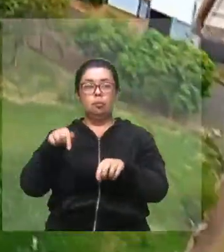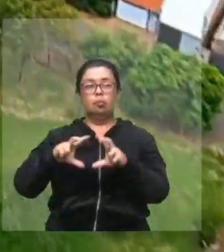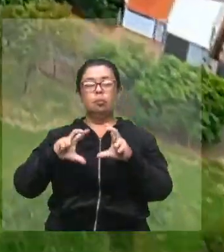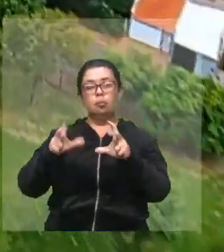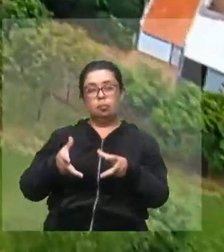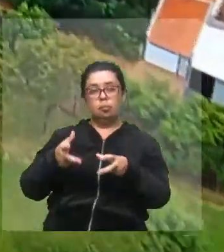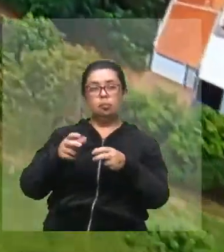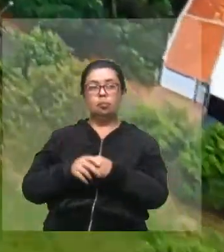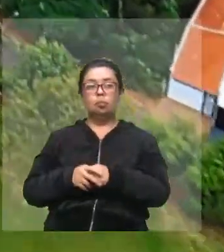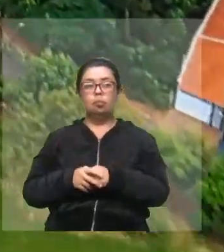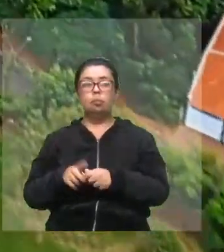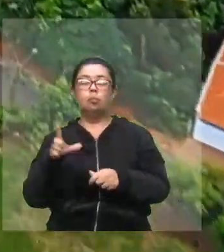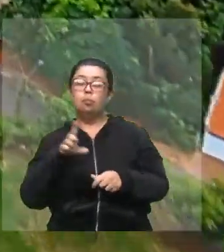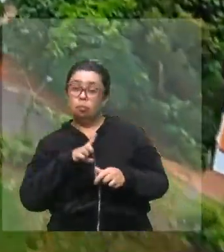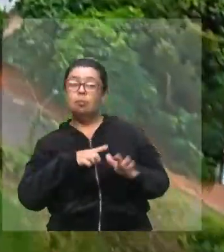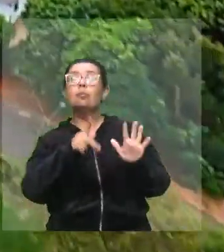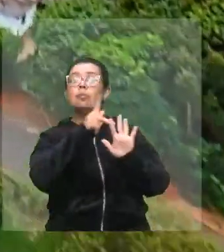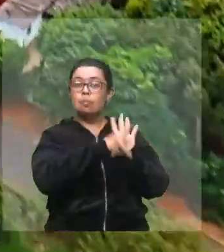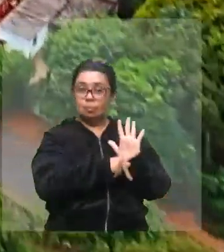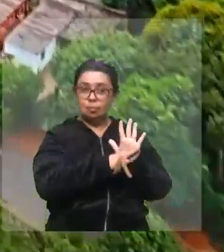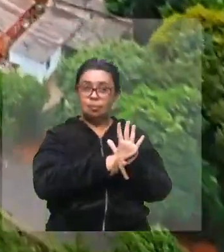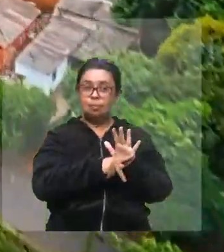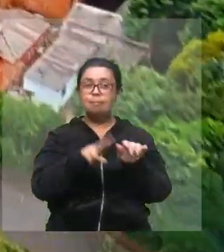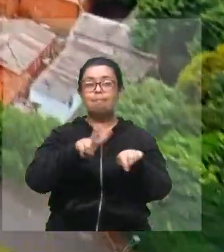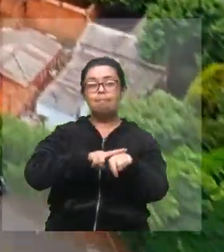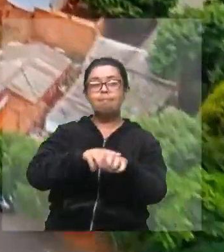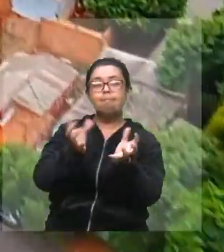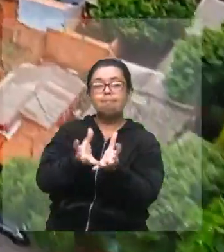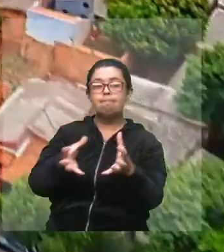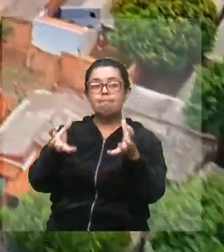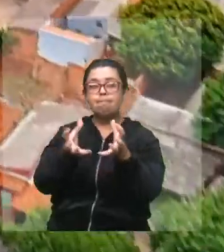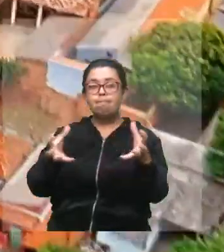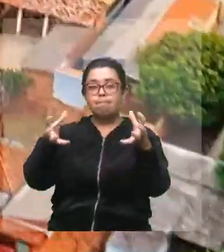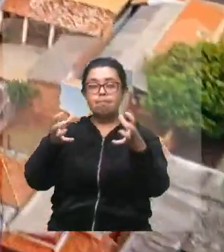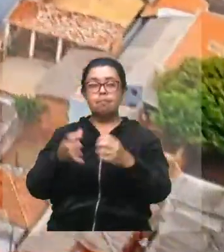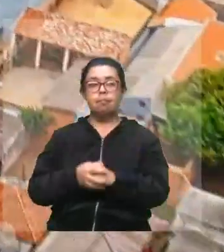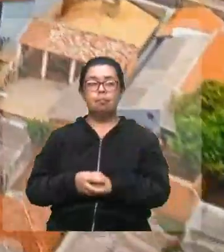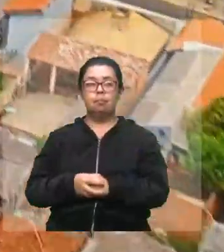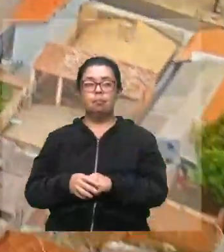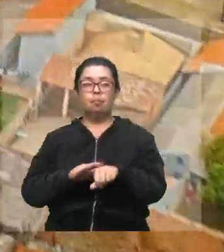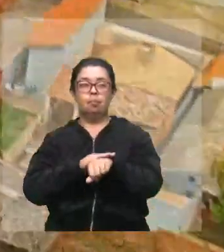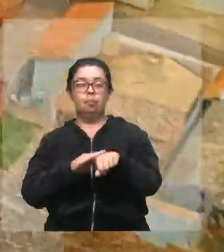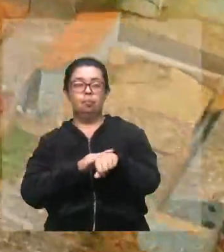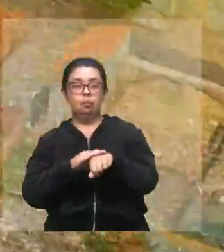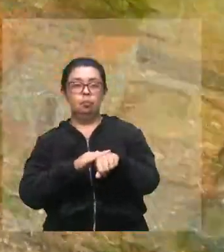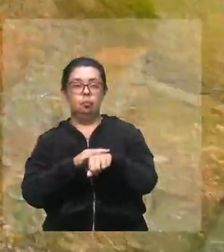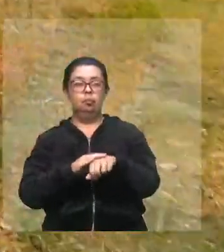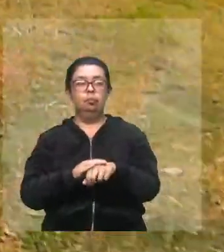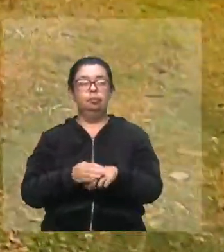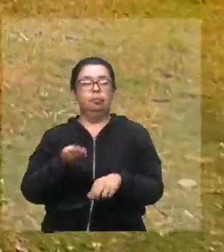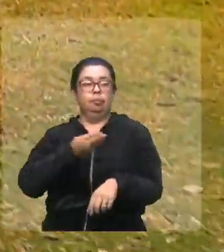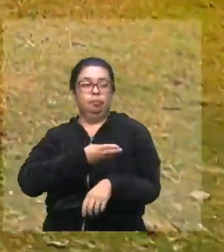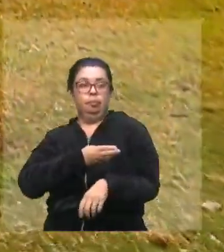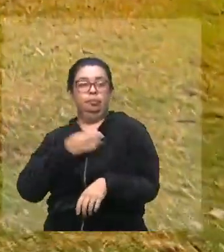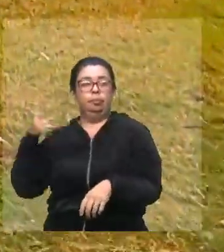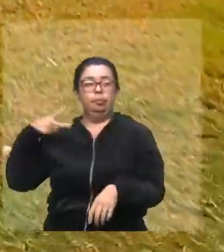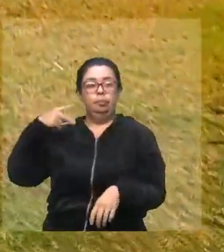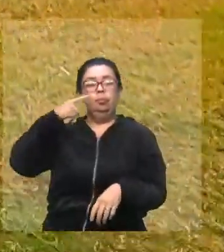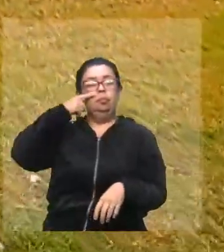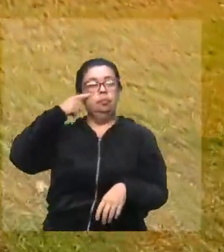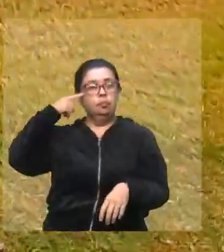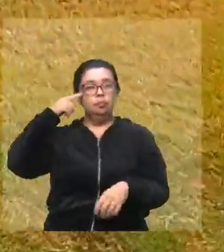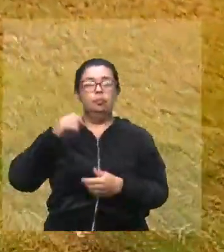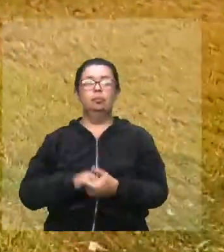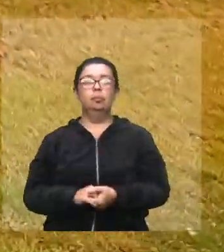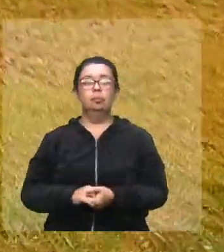Municipal surgiu o projeto das hortas comunitárias. Conversando com alguns colegas, o vereador Vinícius